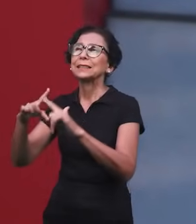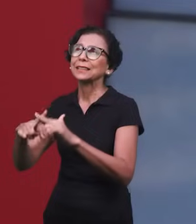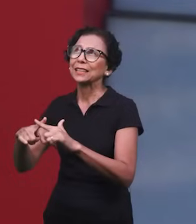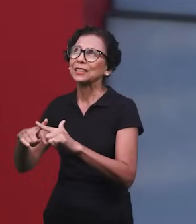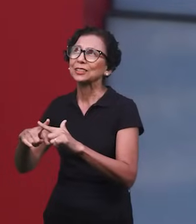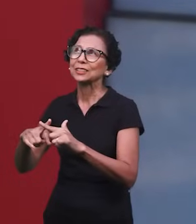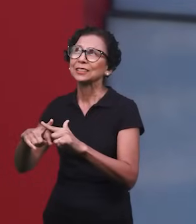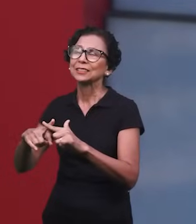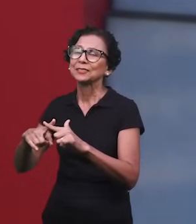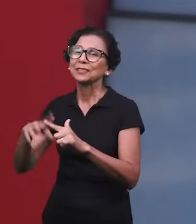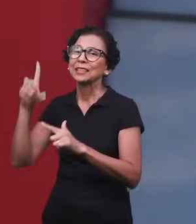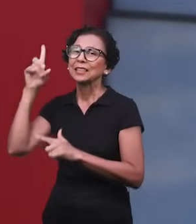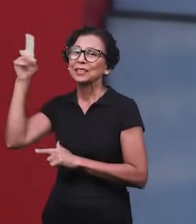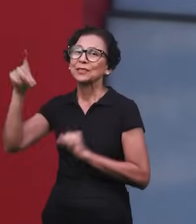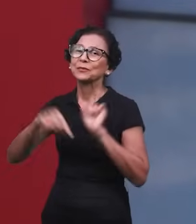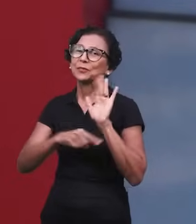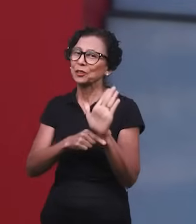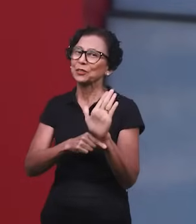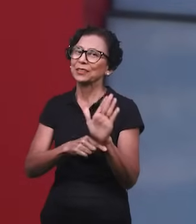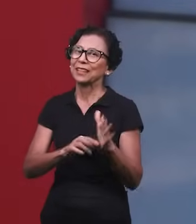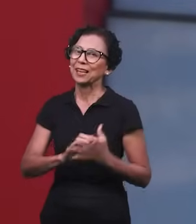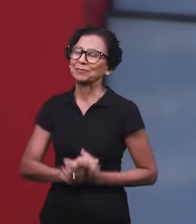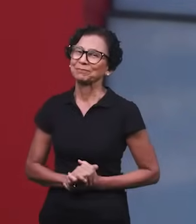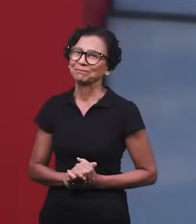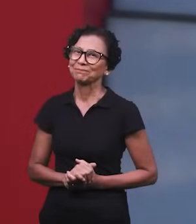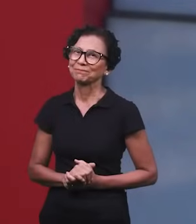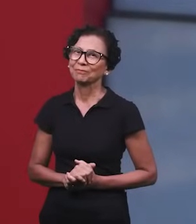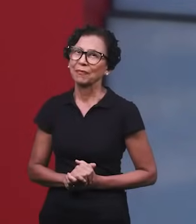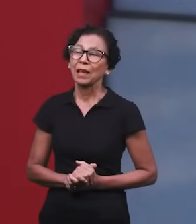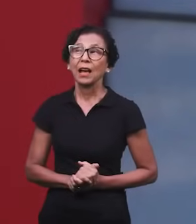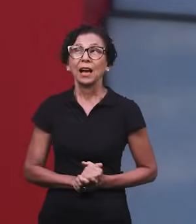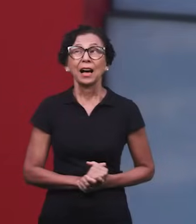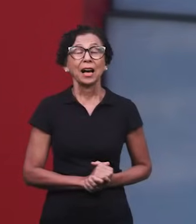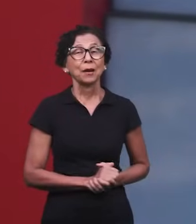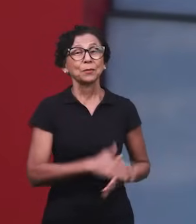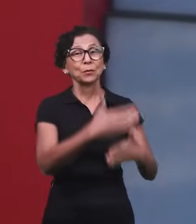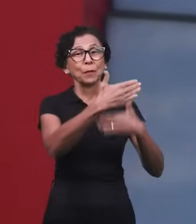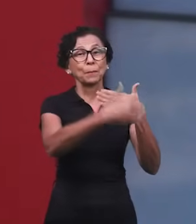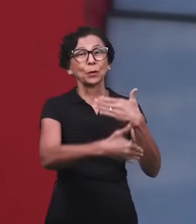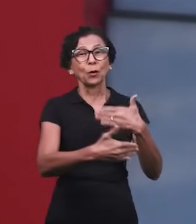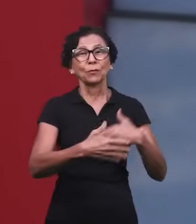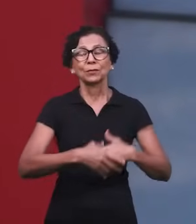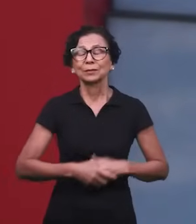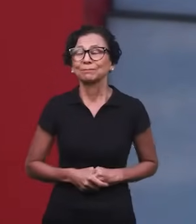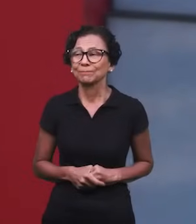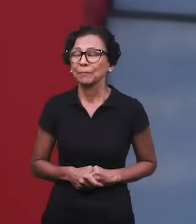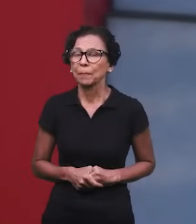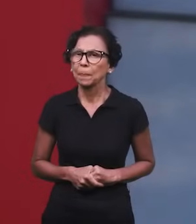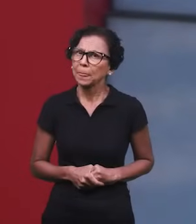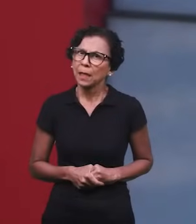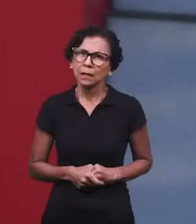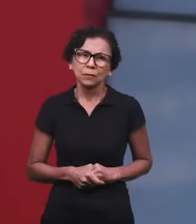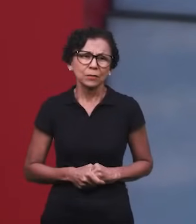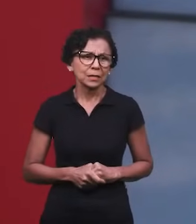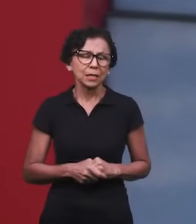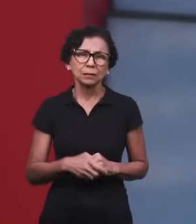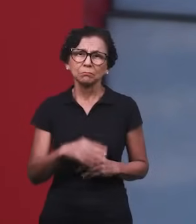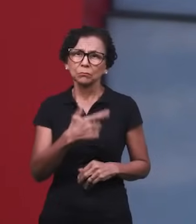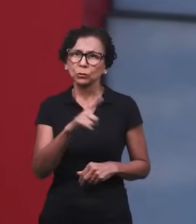Se realmente você não tiver como renunciar àquele tempo para estudar, Deus sabe de todas as